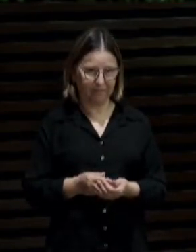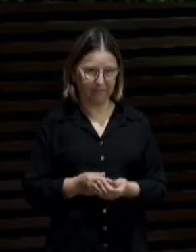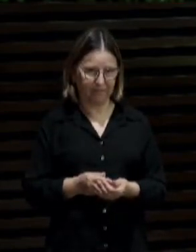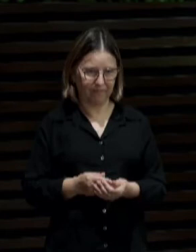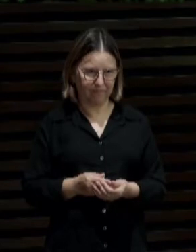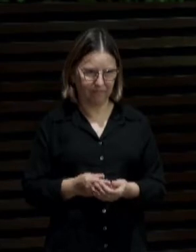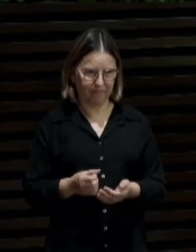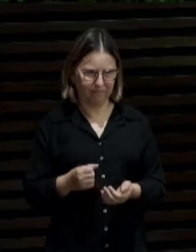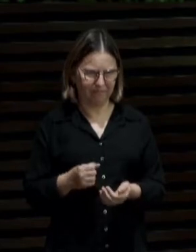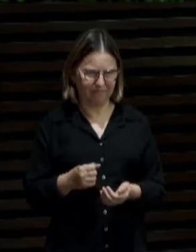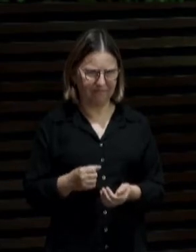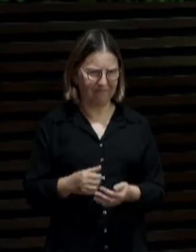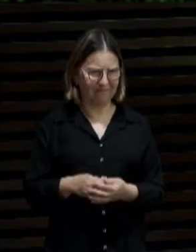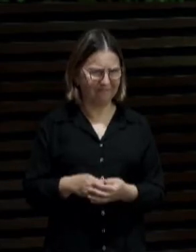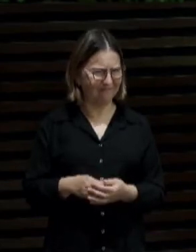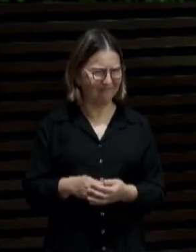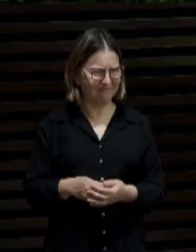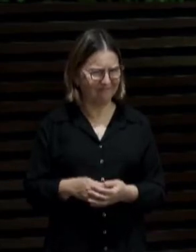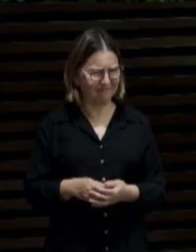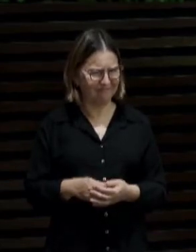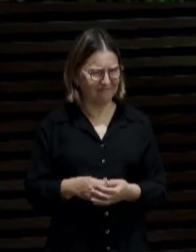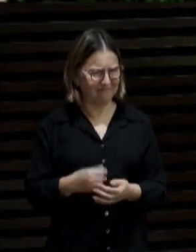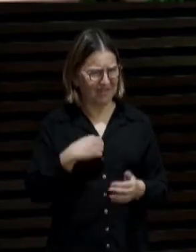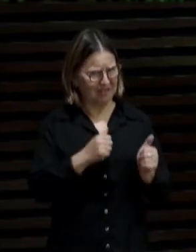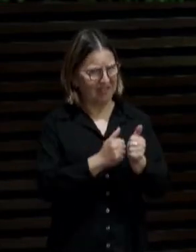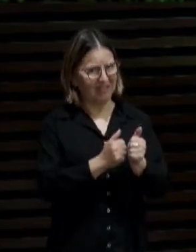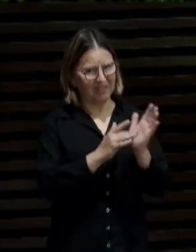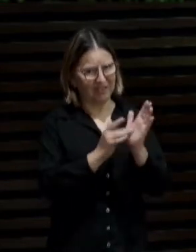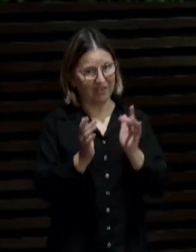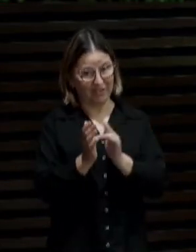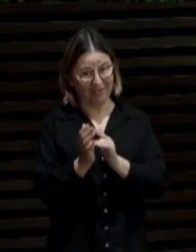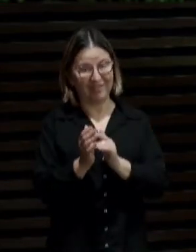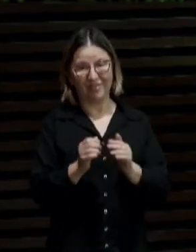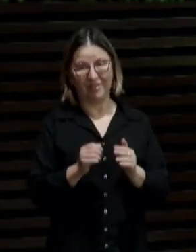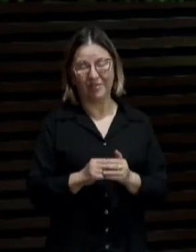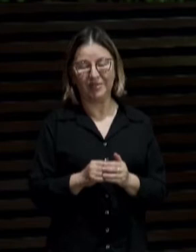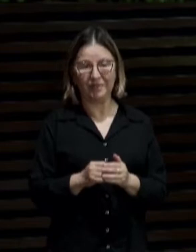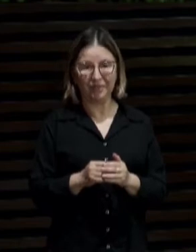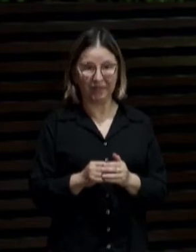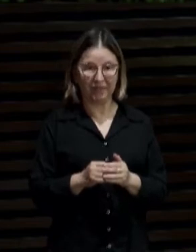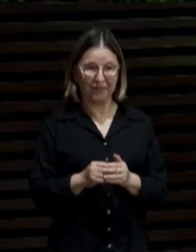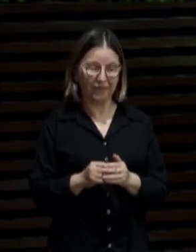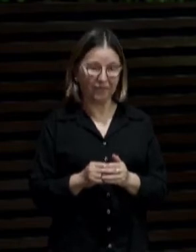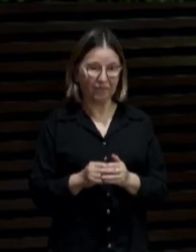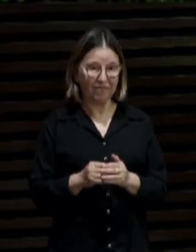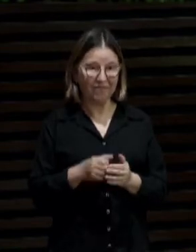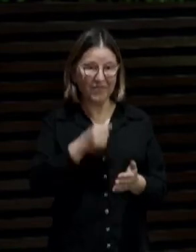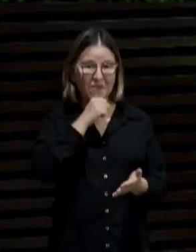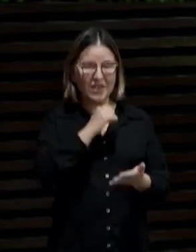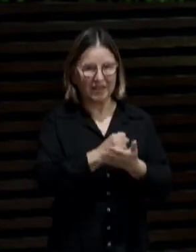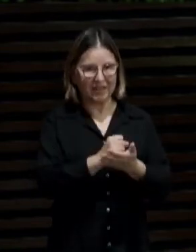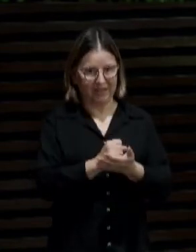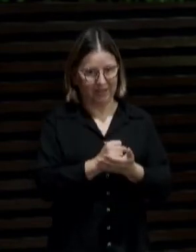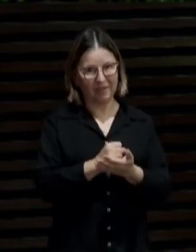organizada, acalmou o coração de Deus, e agora entrou o Deus da graça. O Antigo Testamento é o Deus da graça, assim como o Novo Testamento é o Deus